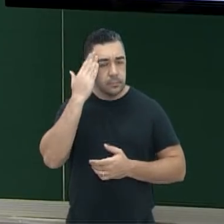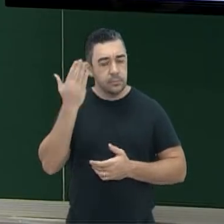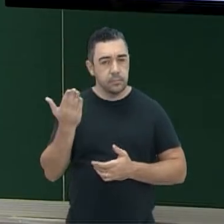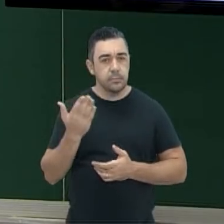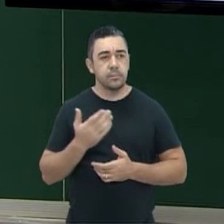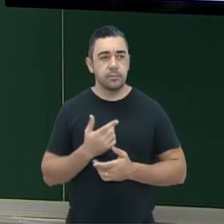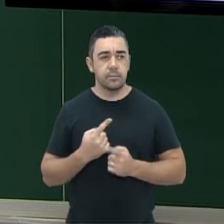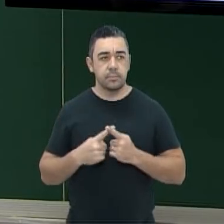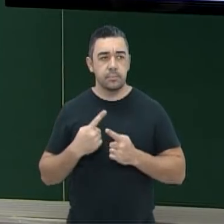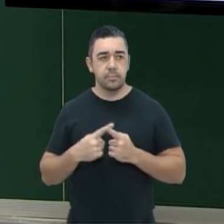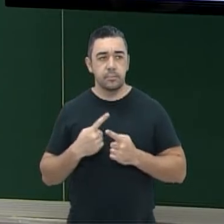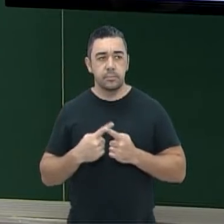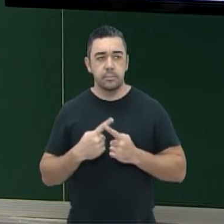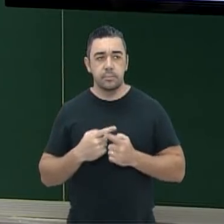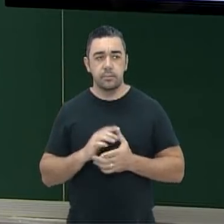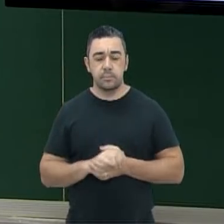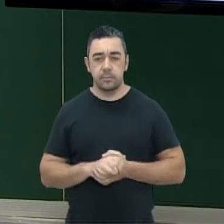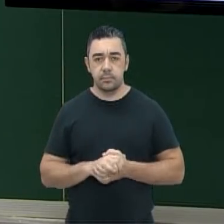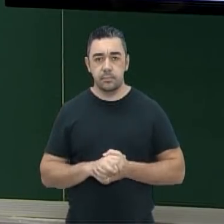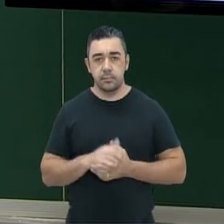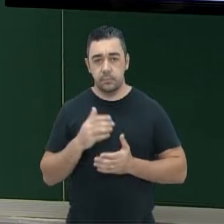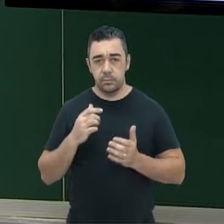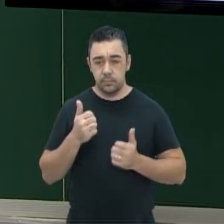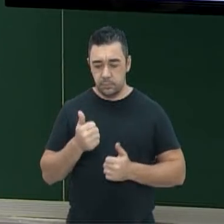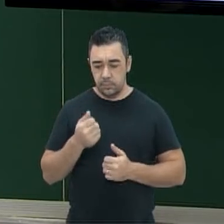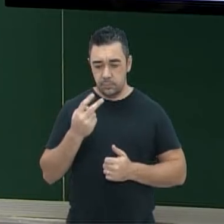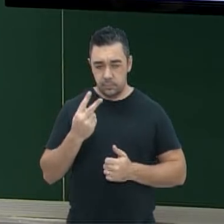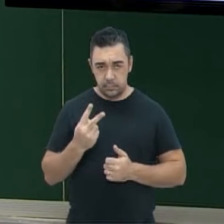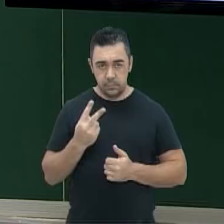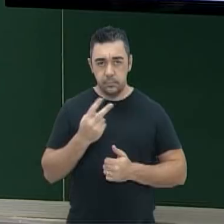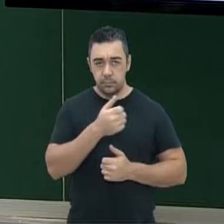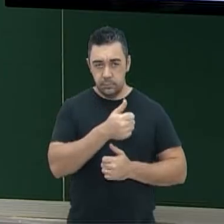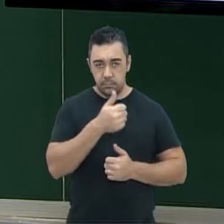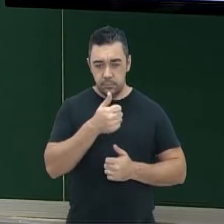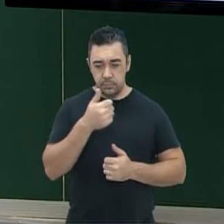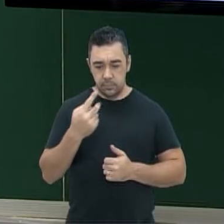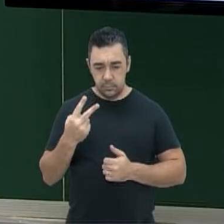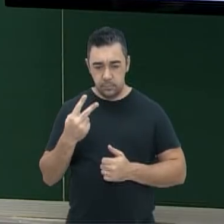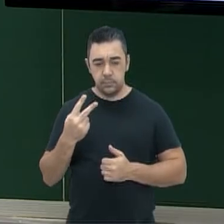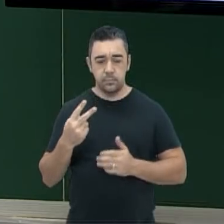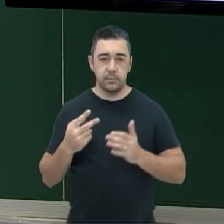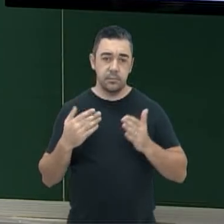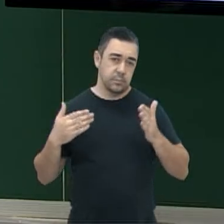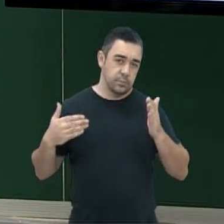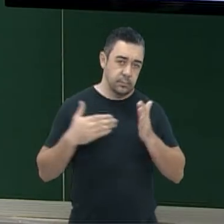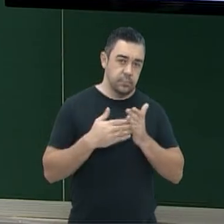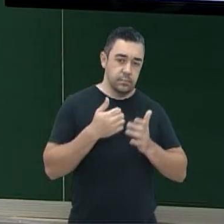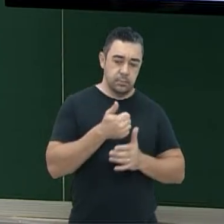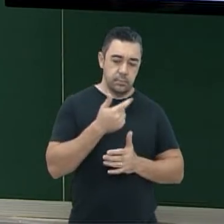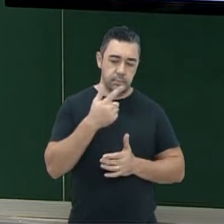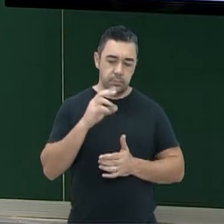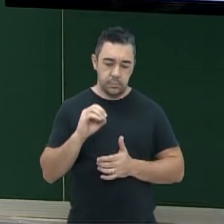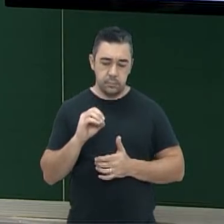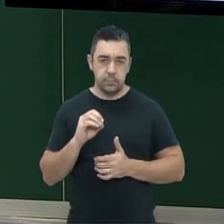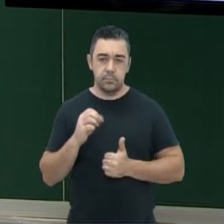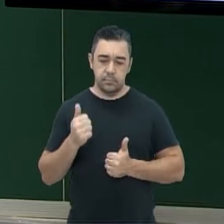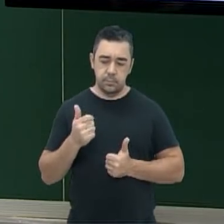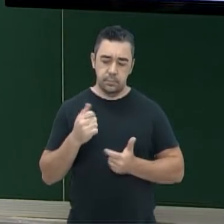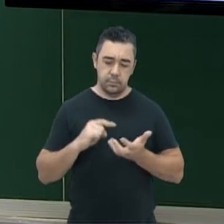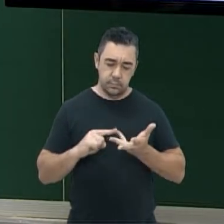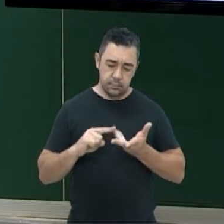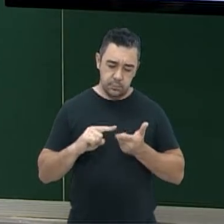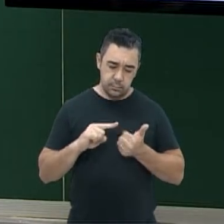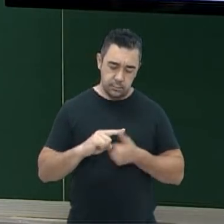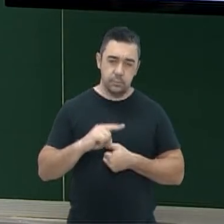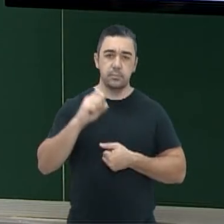8? Bom, eu sei que o 112 para chegar no 120 são 8. Ai, mas não é assim que eu sei fazer a subtração. Eu faço a